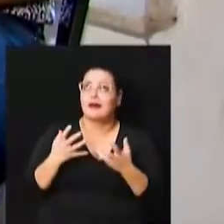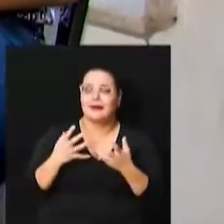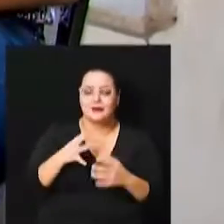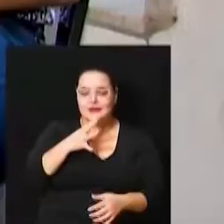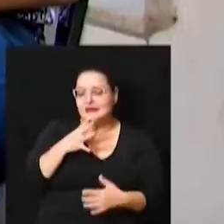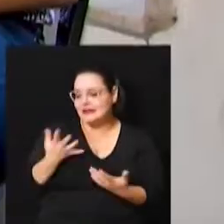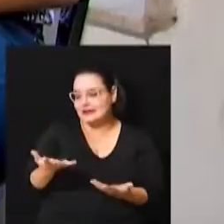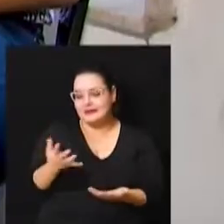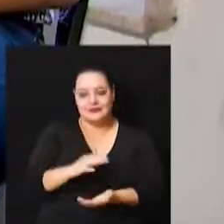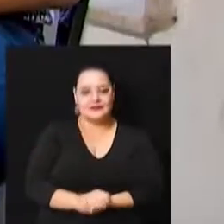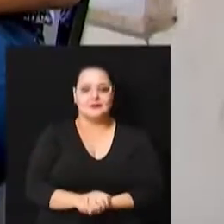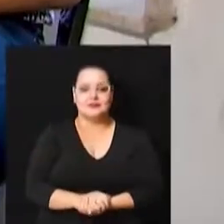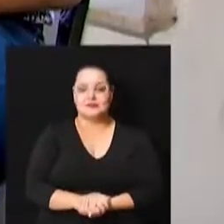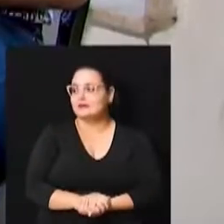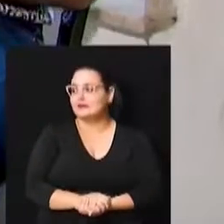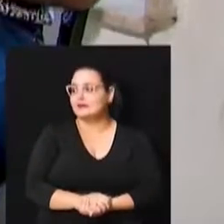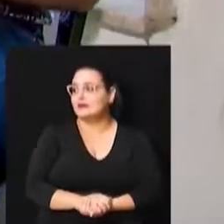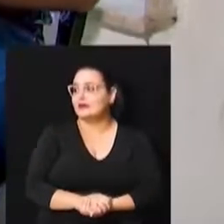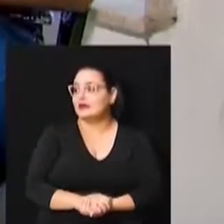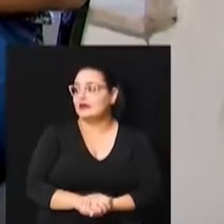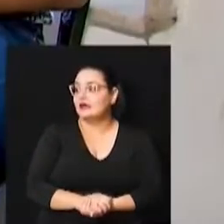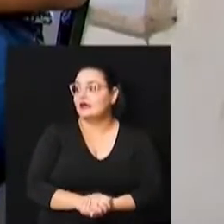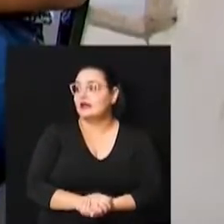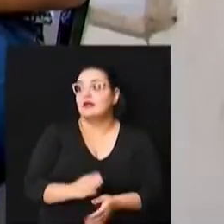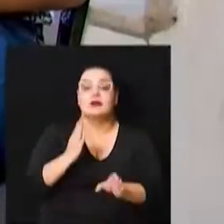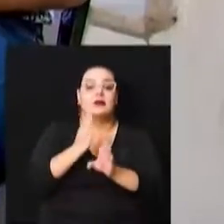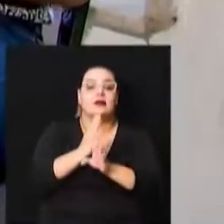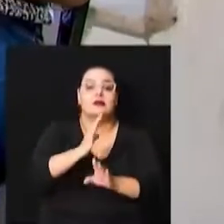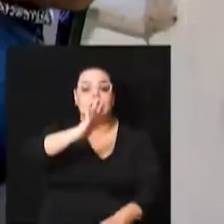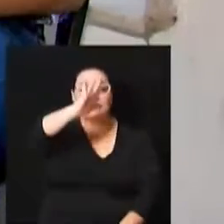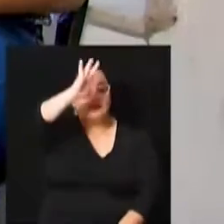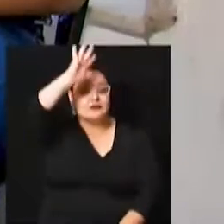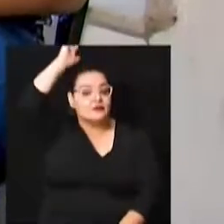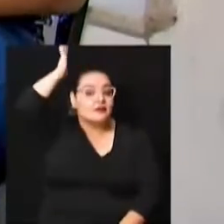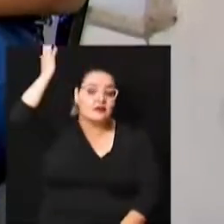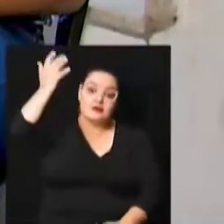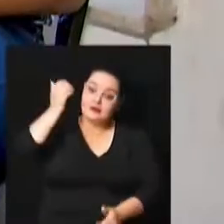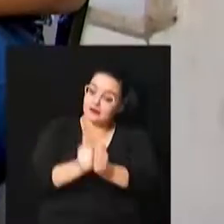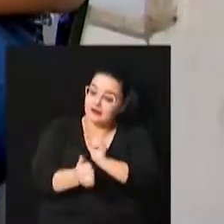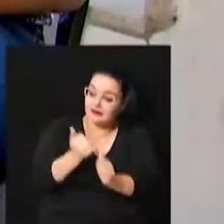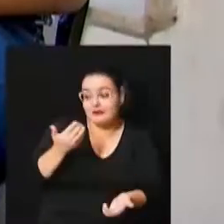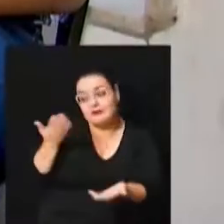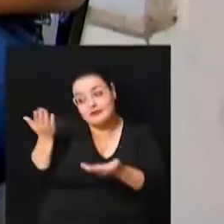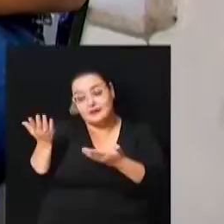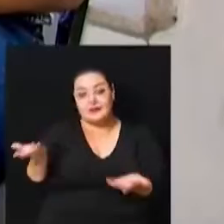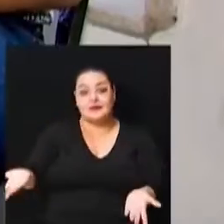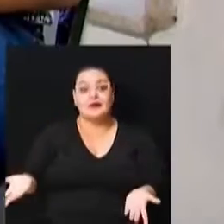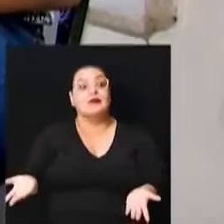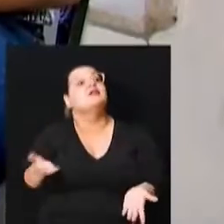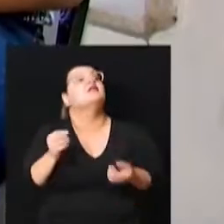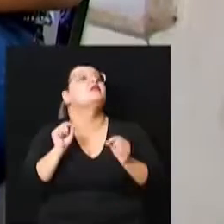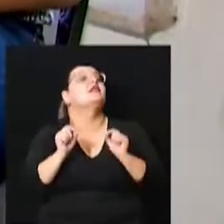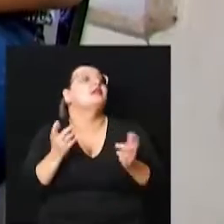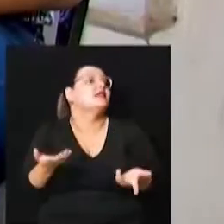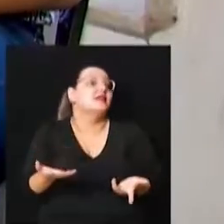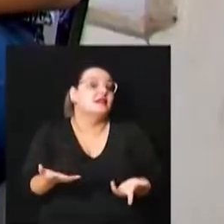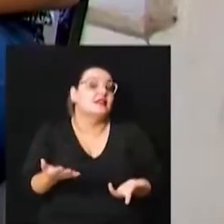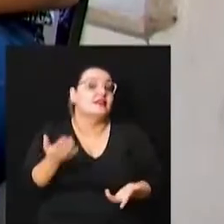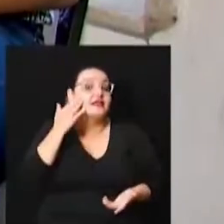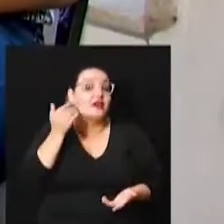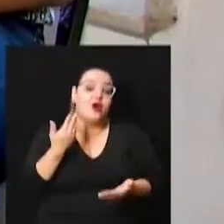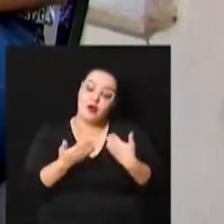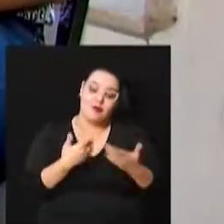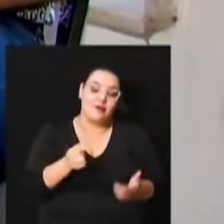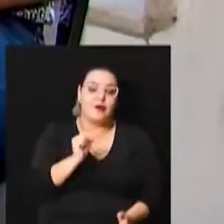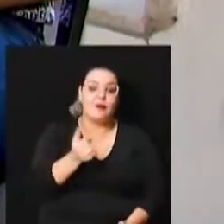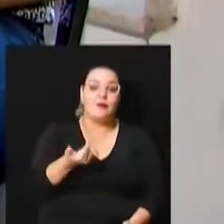de monumentos, assim... Quem sabe você encontra o Neymar andando por lá, Quem né? sabe? Tá jogando lá. Não é, menino? Eu vou conversar com